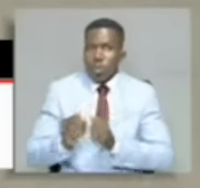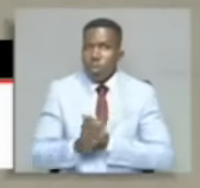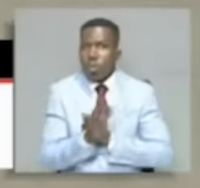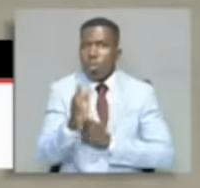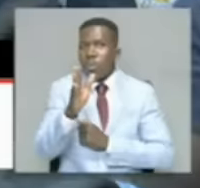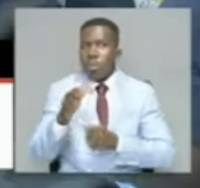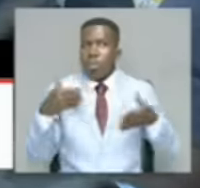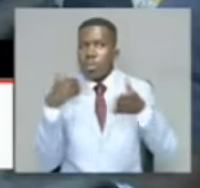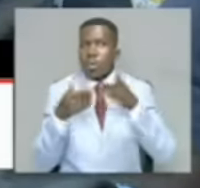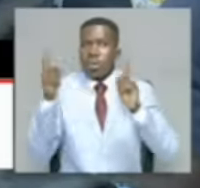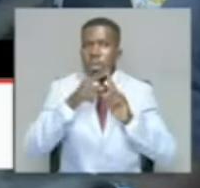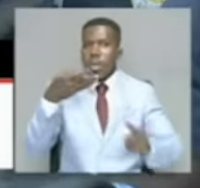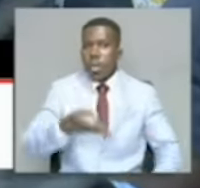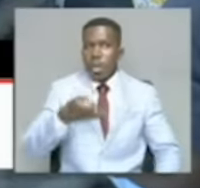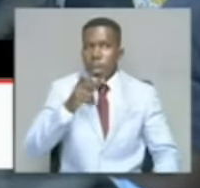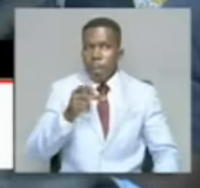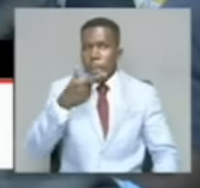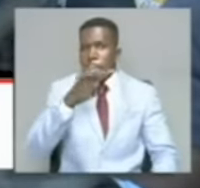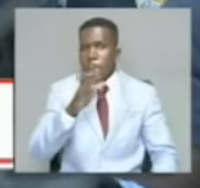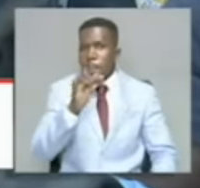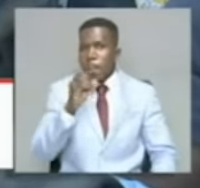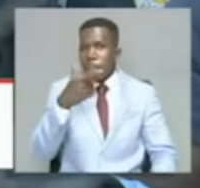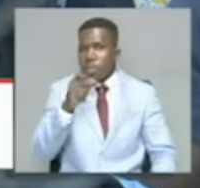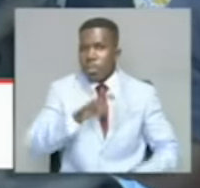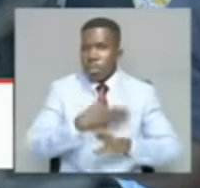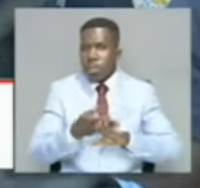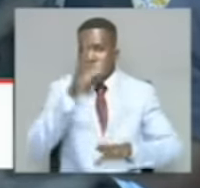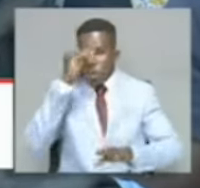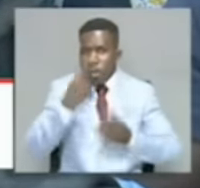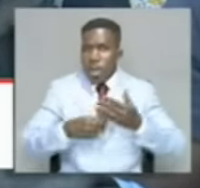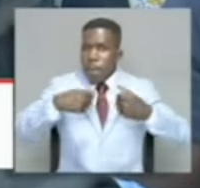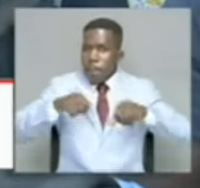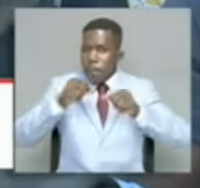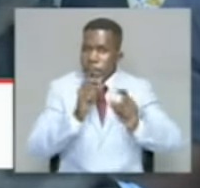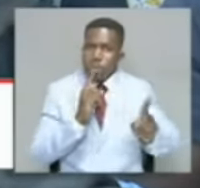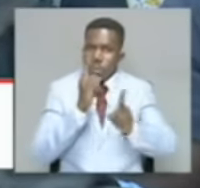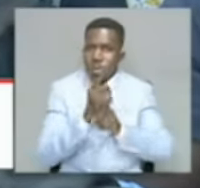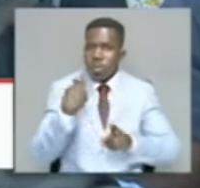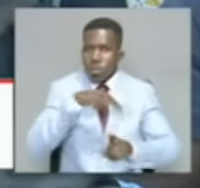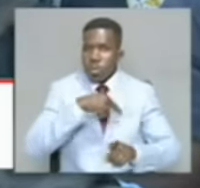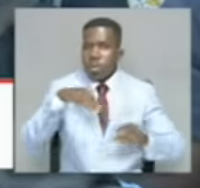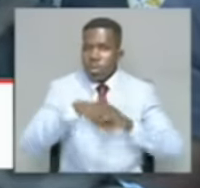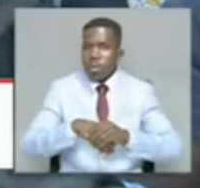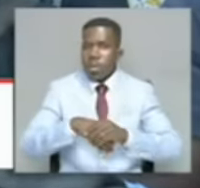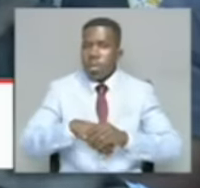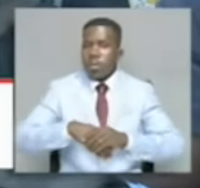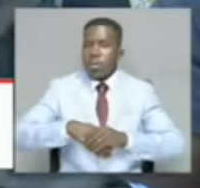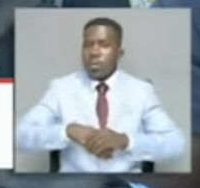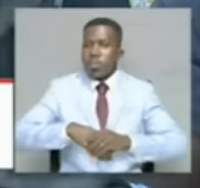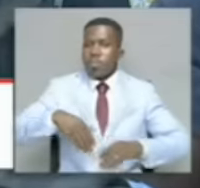a Camilo Patriota. Patriota, o homem que estava na moto, nos encontrou na autoestrada. Quem